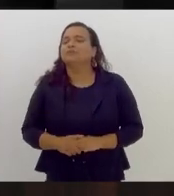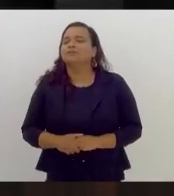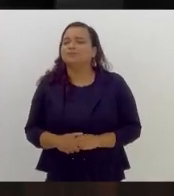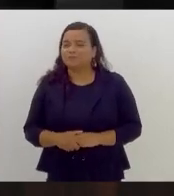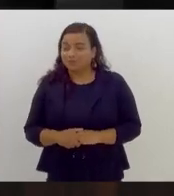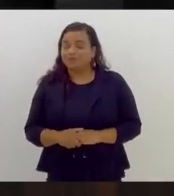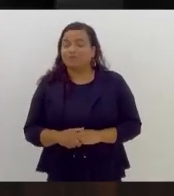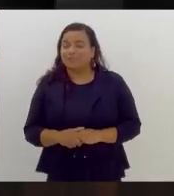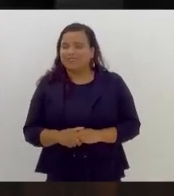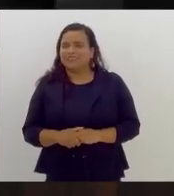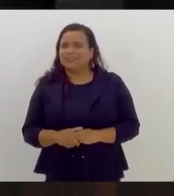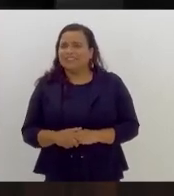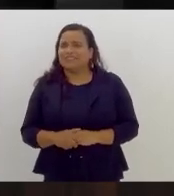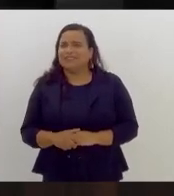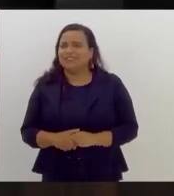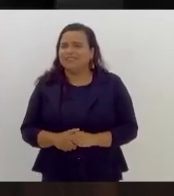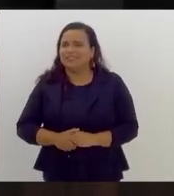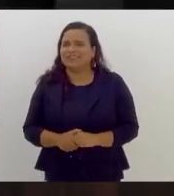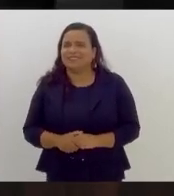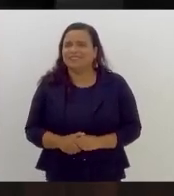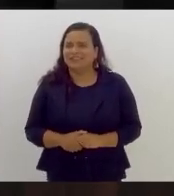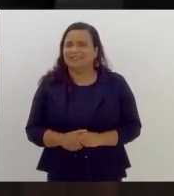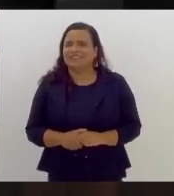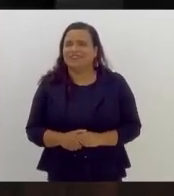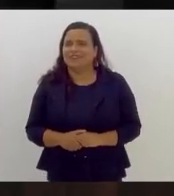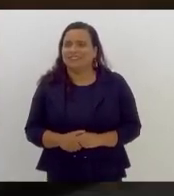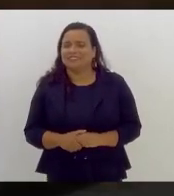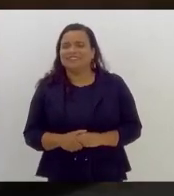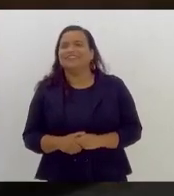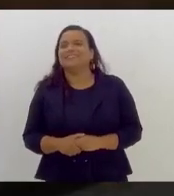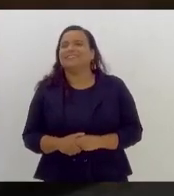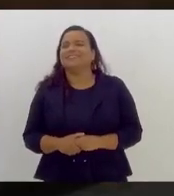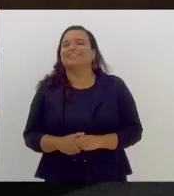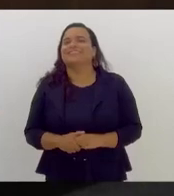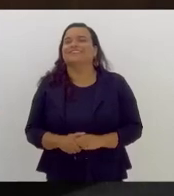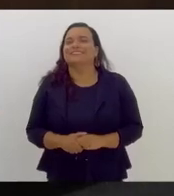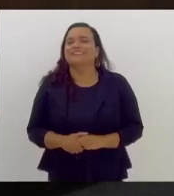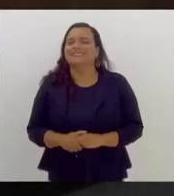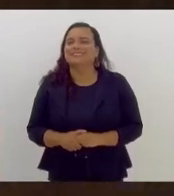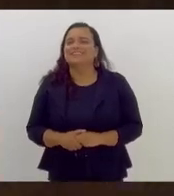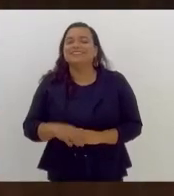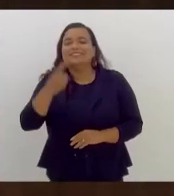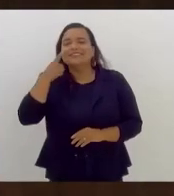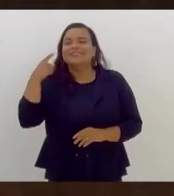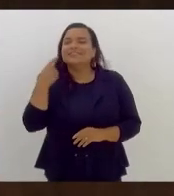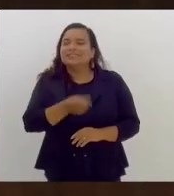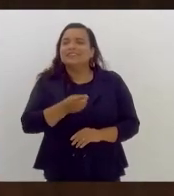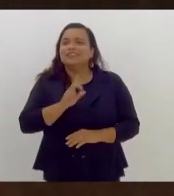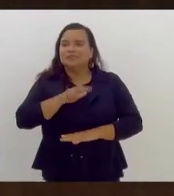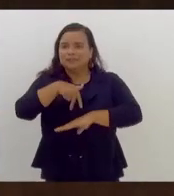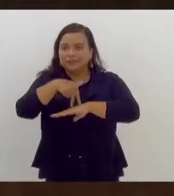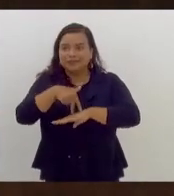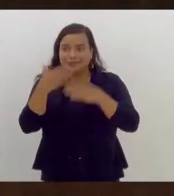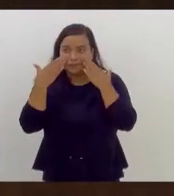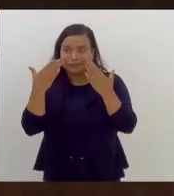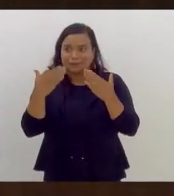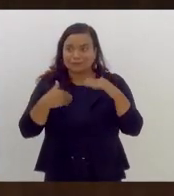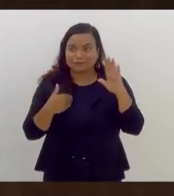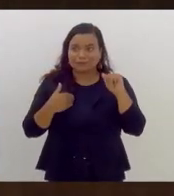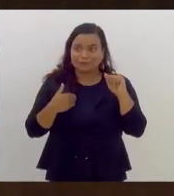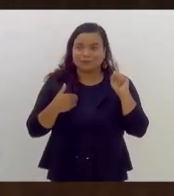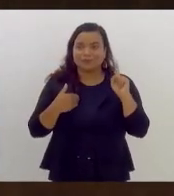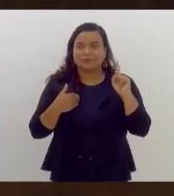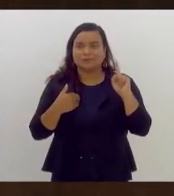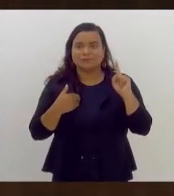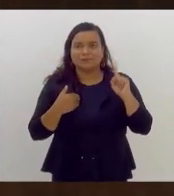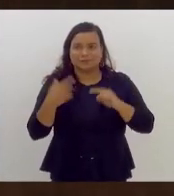Para encaminhar a votação, encaminhar deputado a votação. Luiz Paulo. Daqui de baixo ou do púlpito, senhor presidente? É